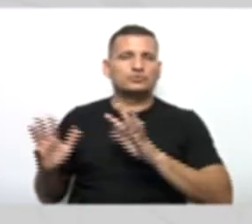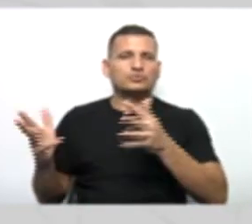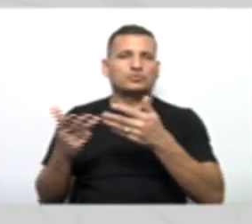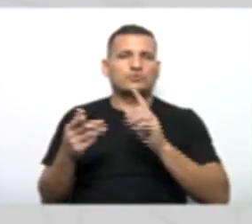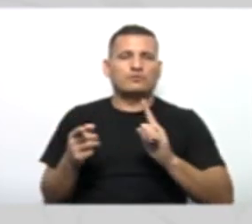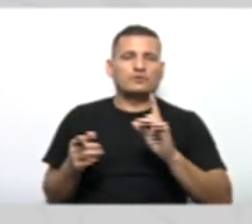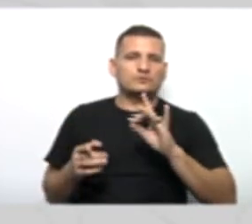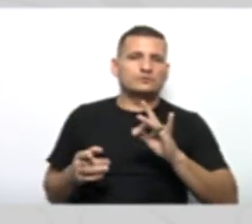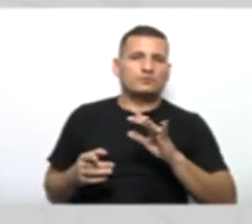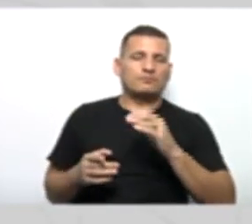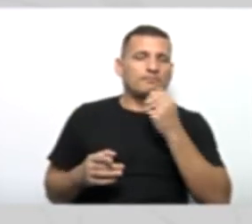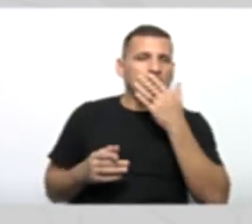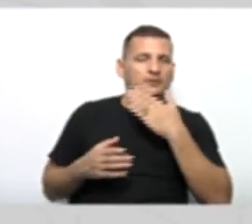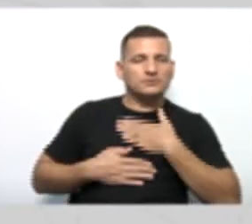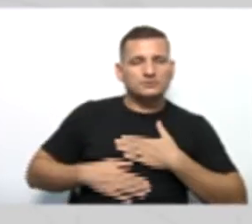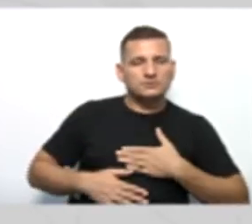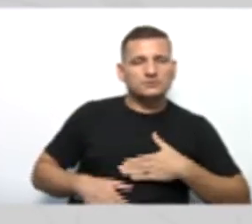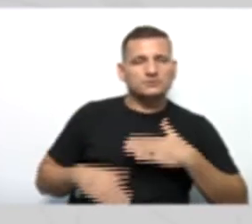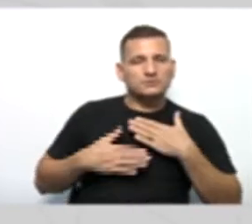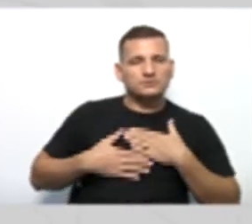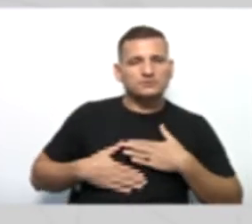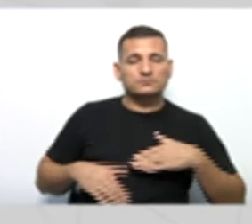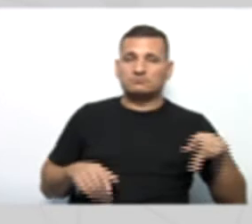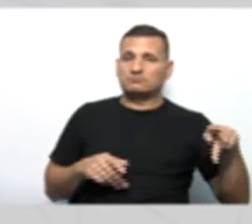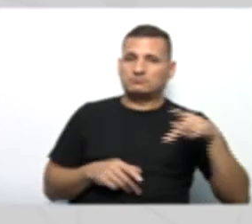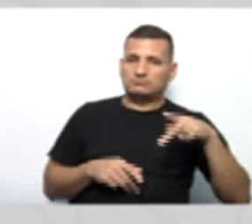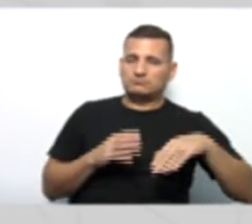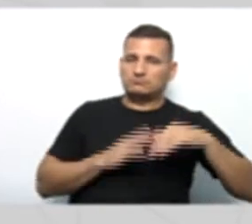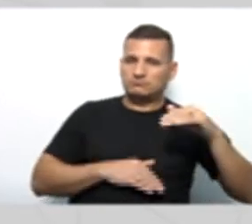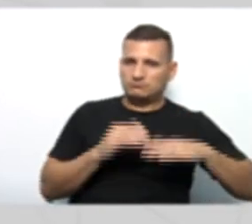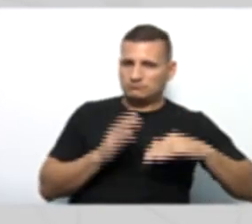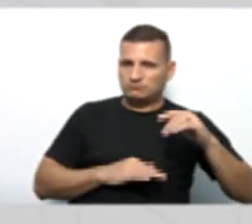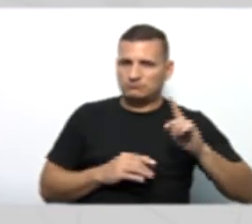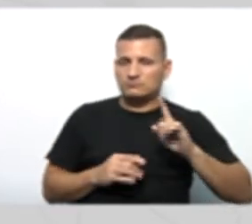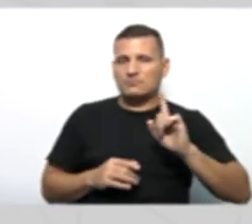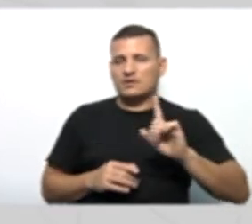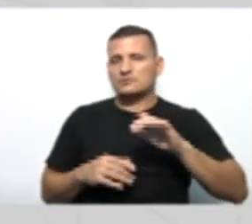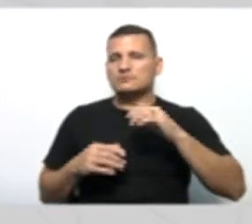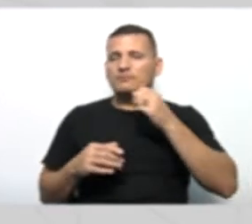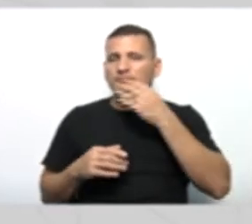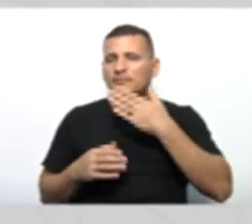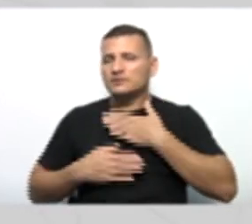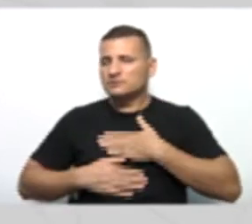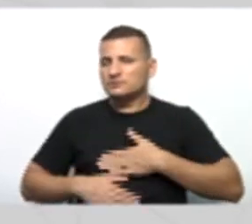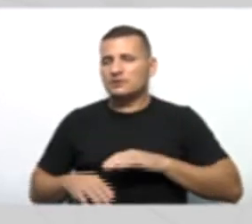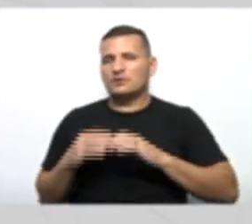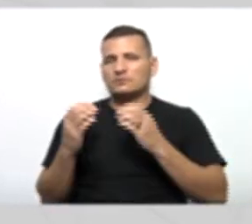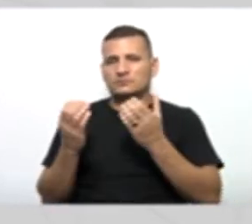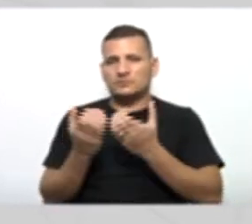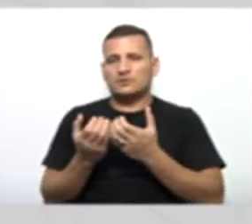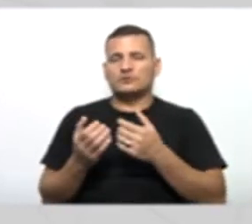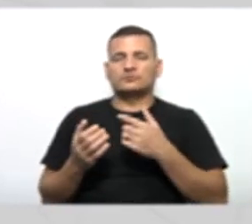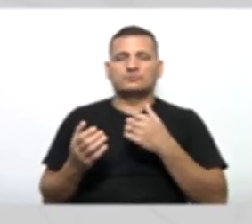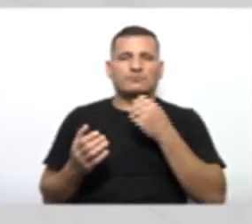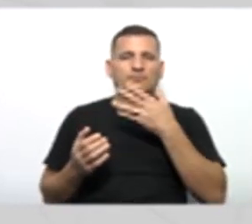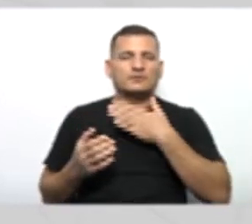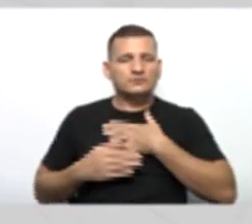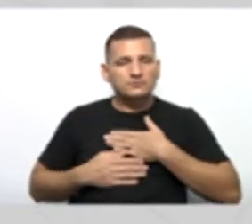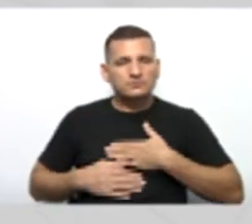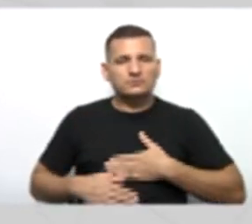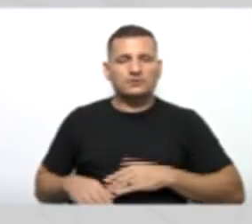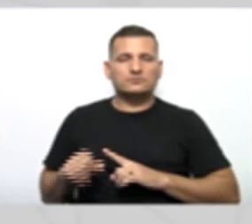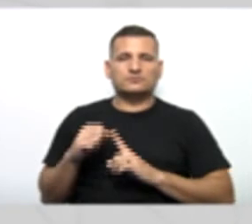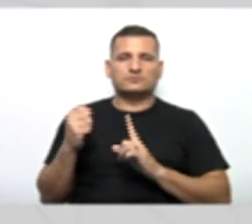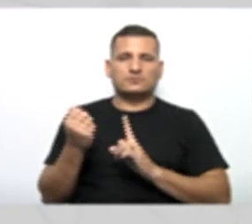apenas o bem-estar do profissional mas a bem ao bem-estar da comunidade o bem-estar da sociedade do paulo e faz parte quer